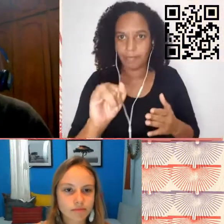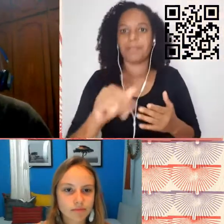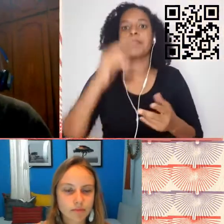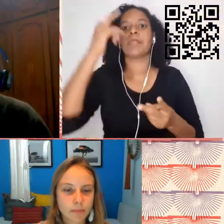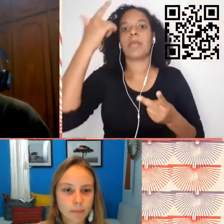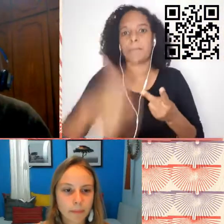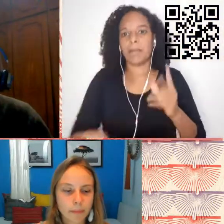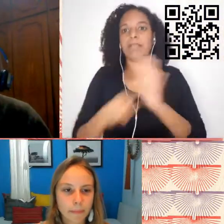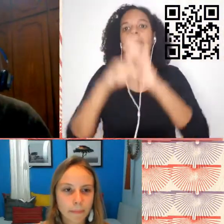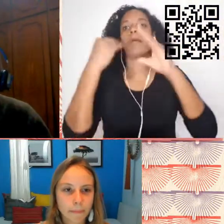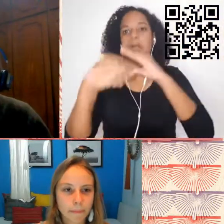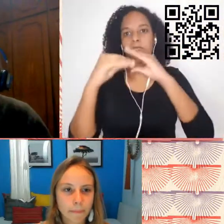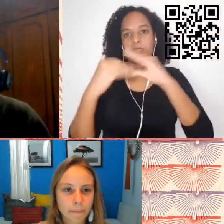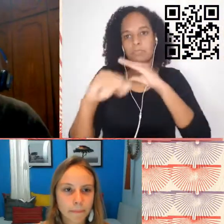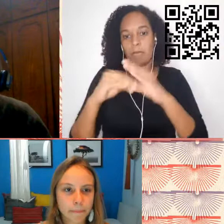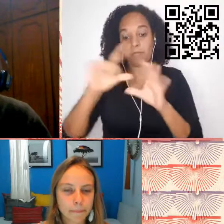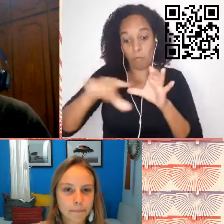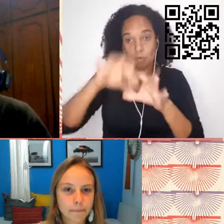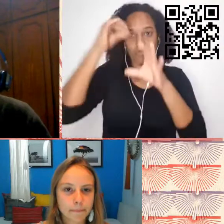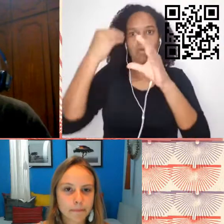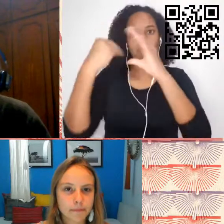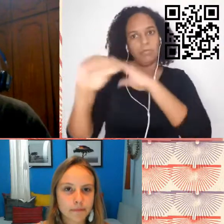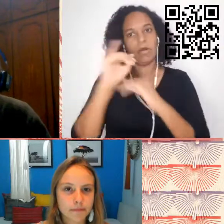e-mail da pessoa sorteada.